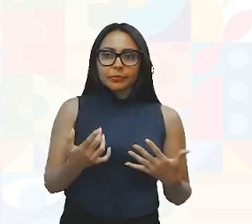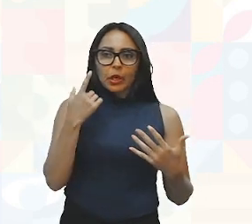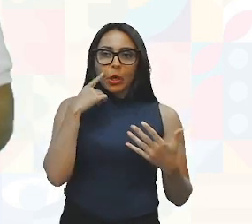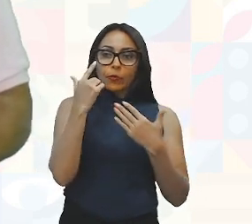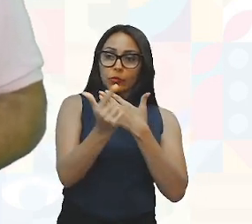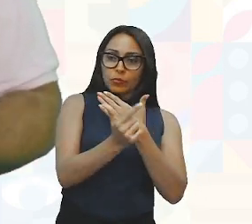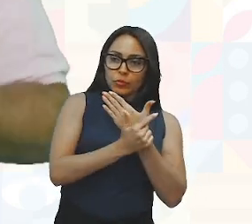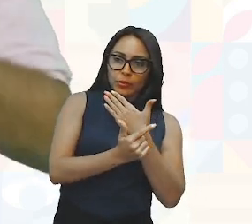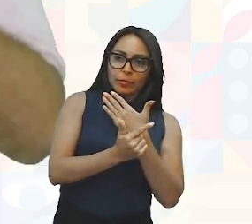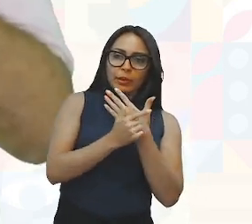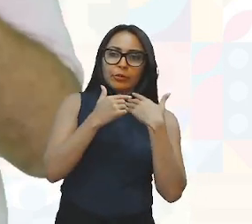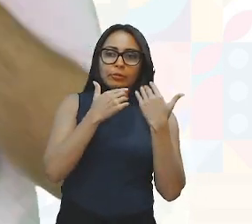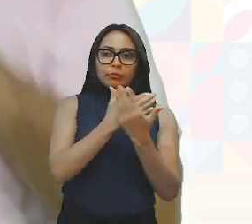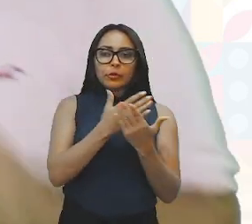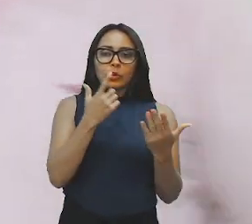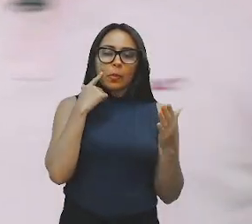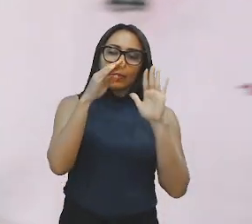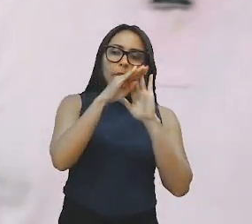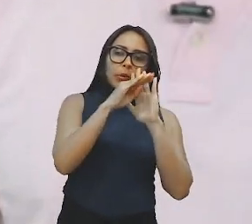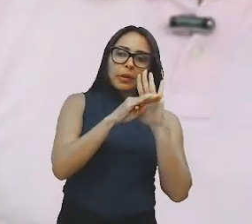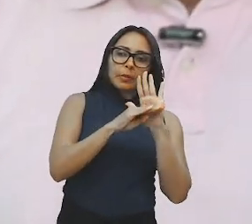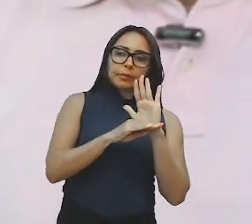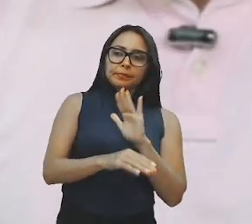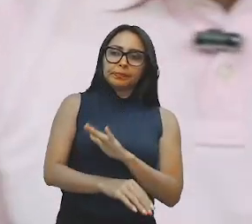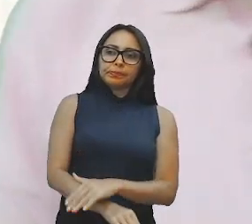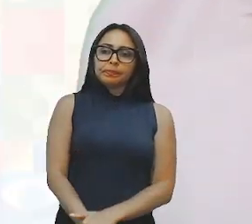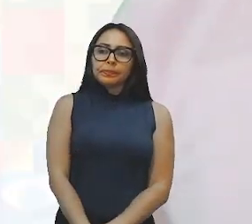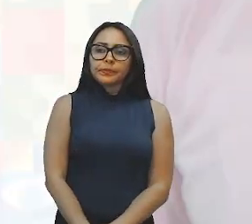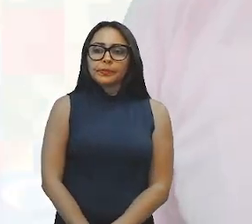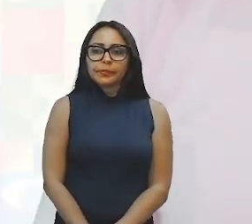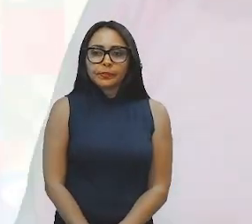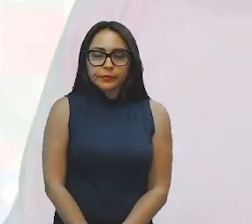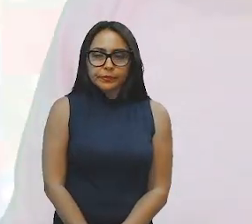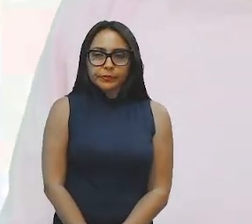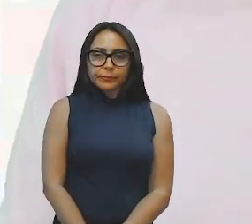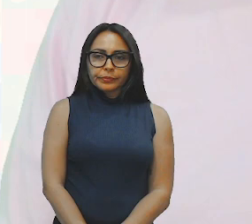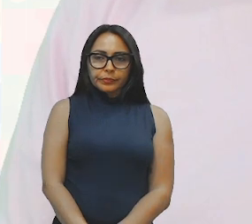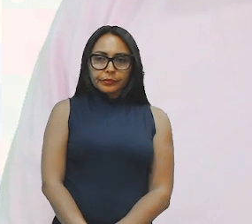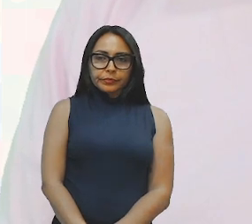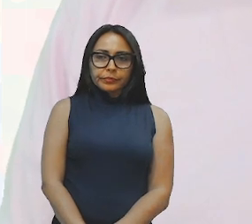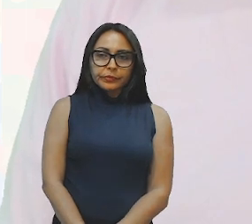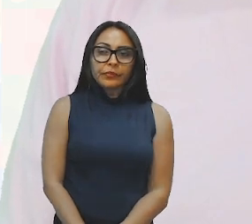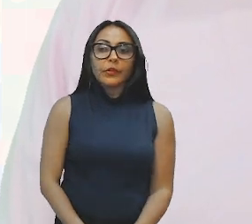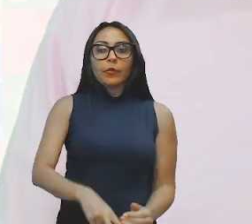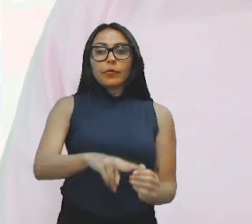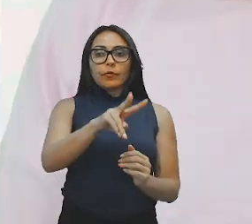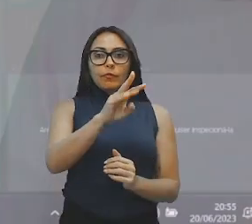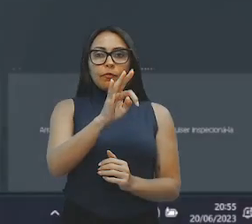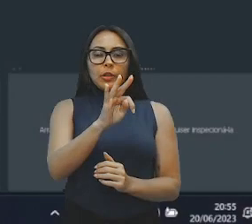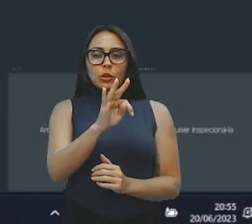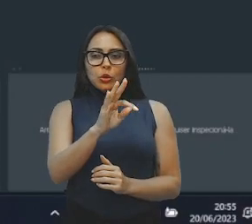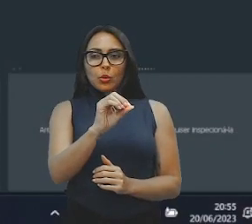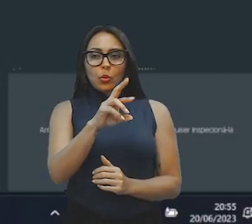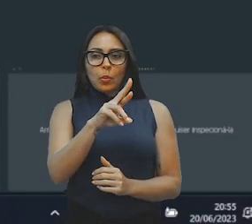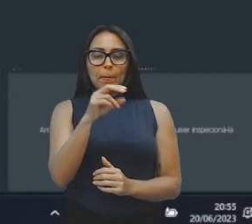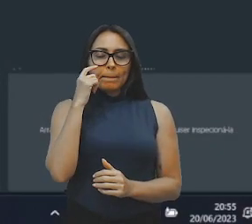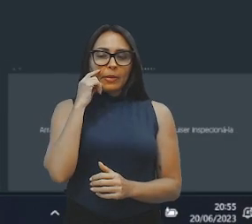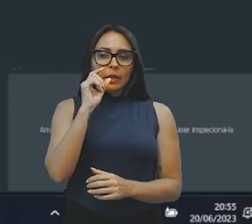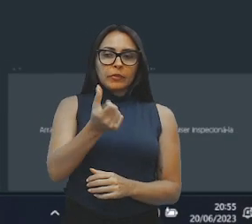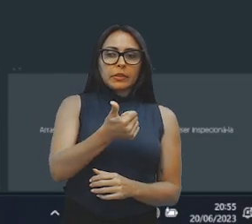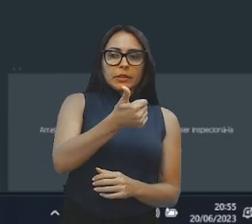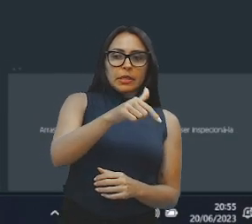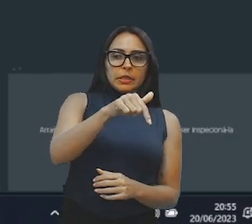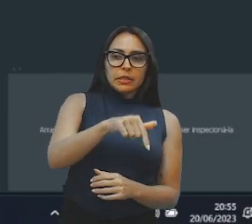deste programa. Nós definimos aqui um vetor palavra de 17 posições do tipo